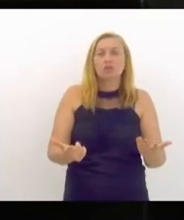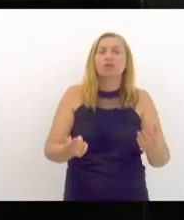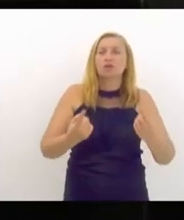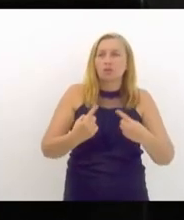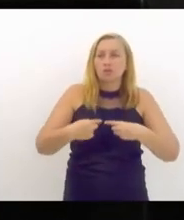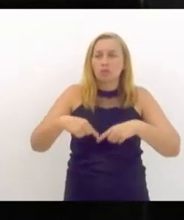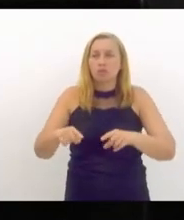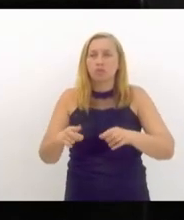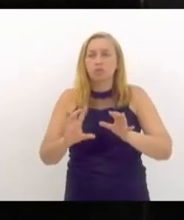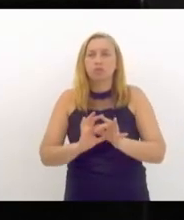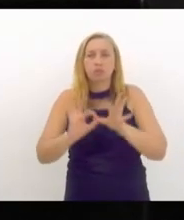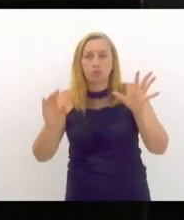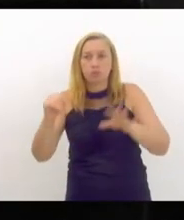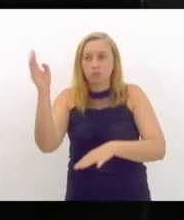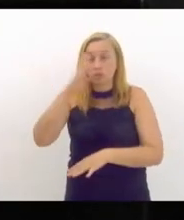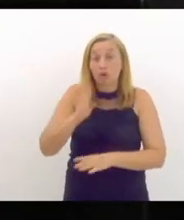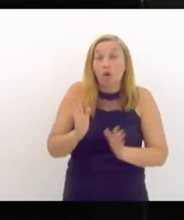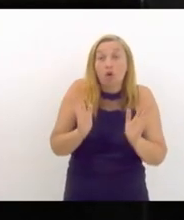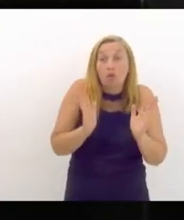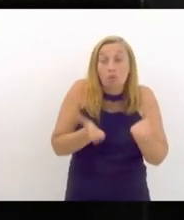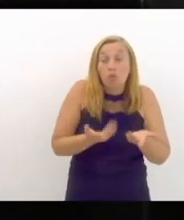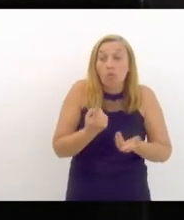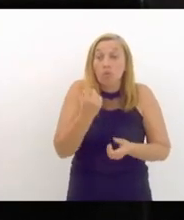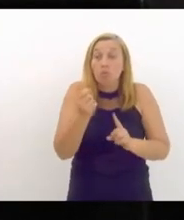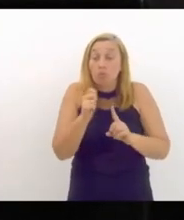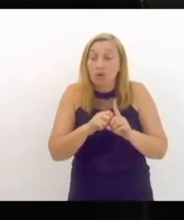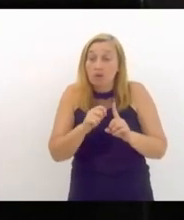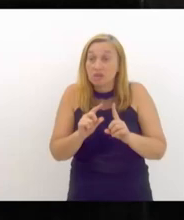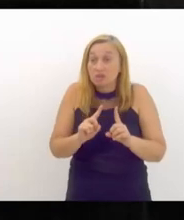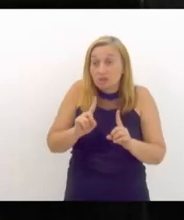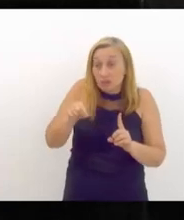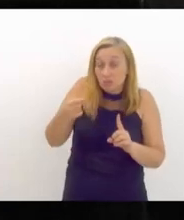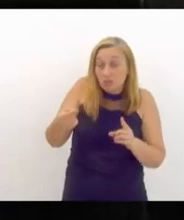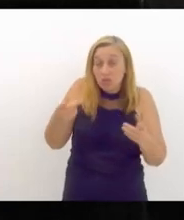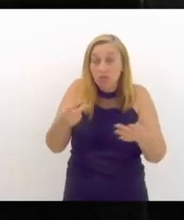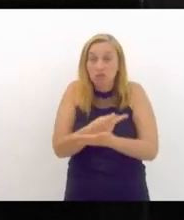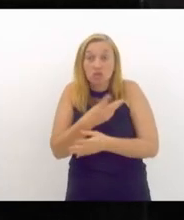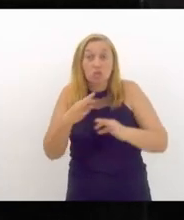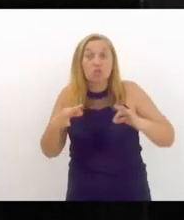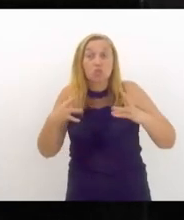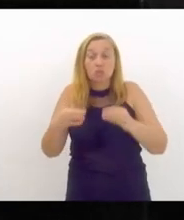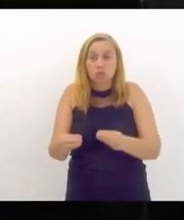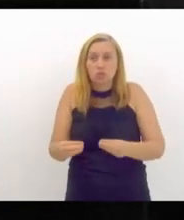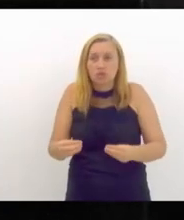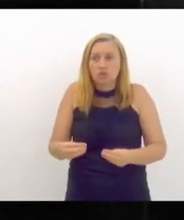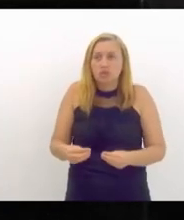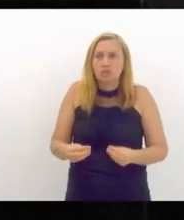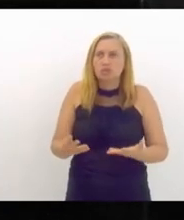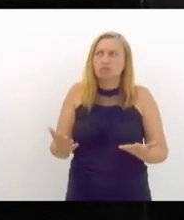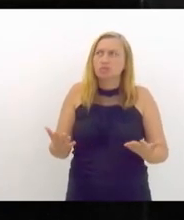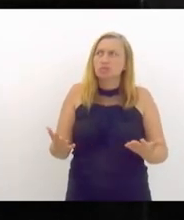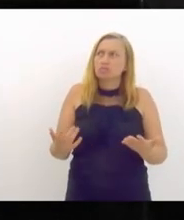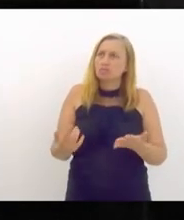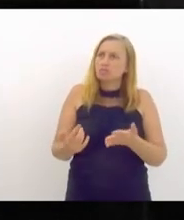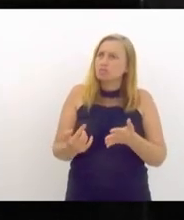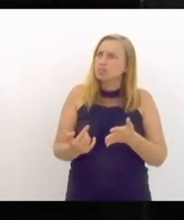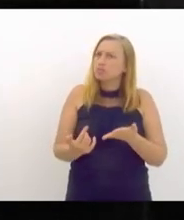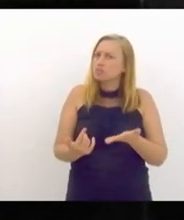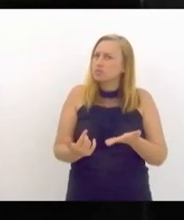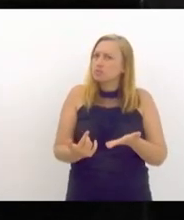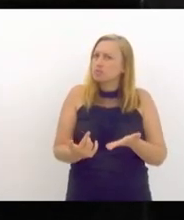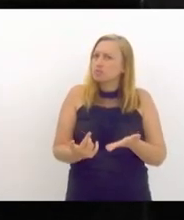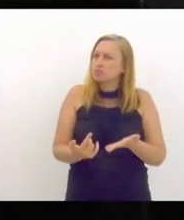democracia brasileira. E hoje, um mês após isso tudo ter acontecido, a gente nos questiona, nos